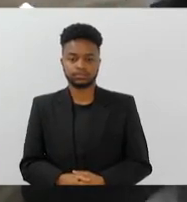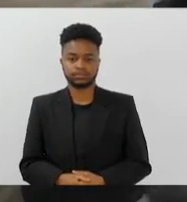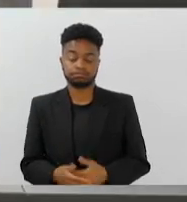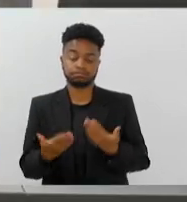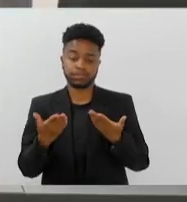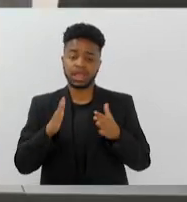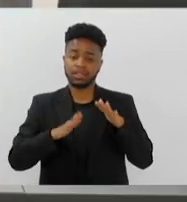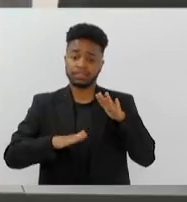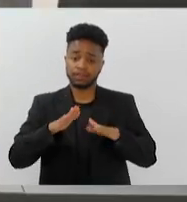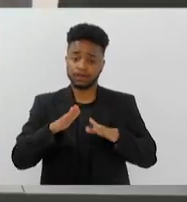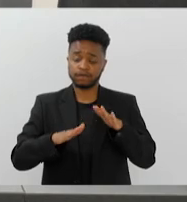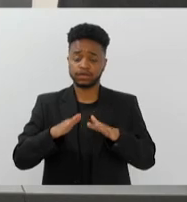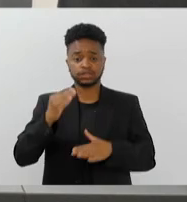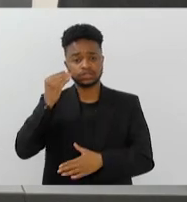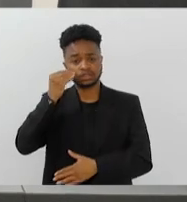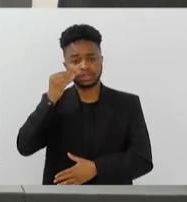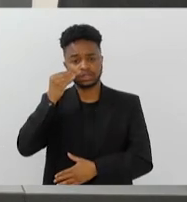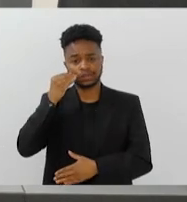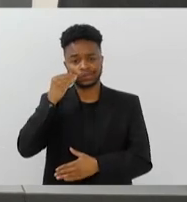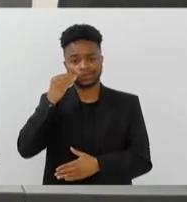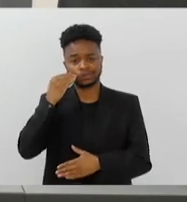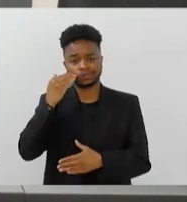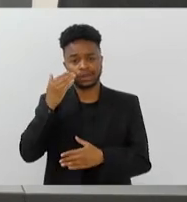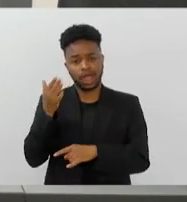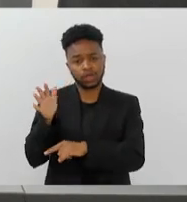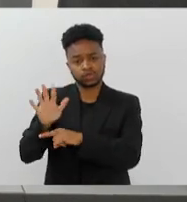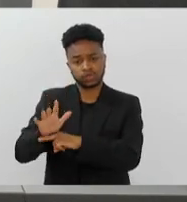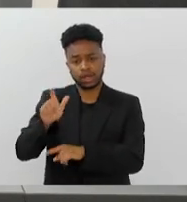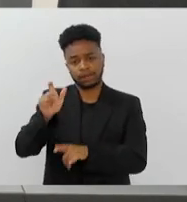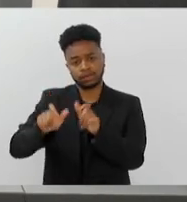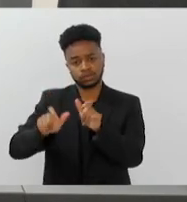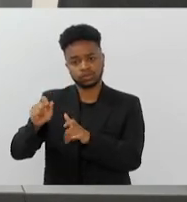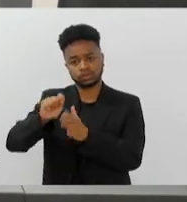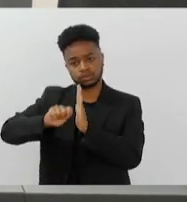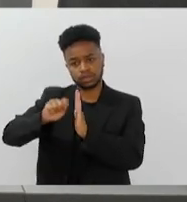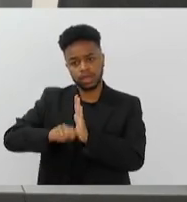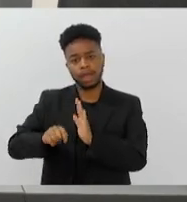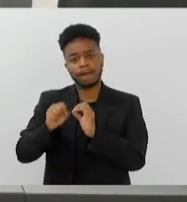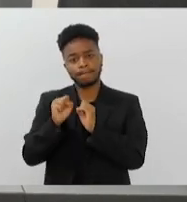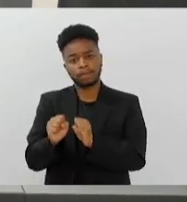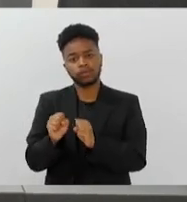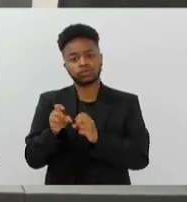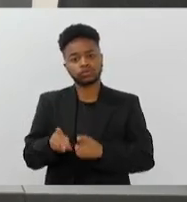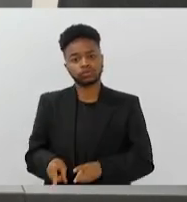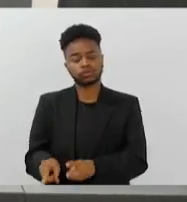Talvez, para prestigiar o autor, a gente podia manter a